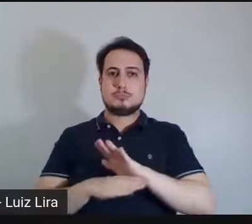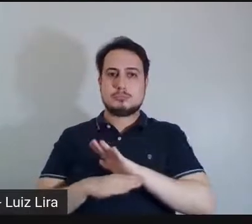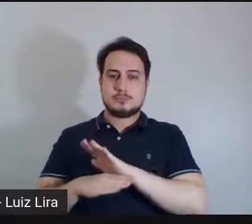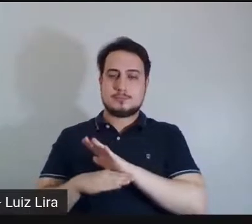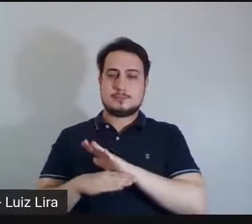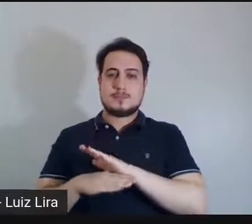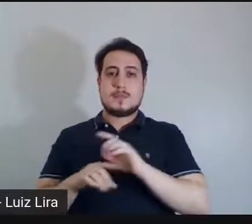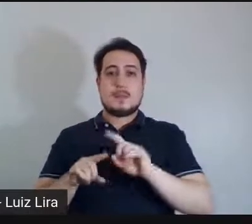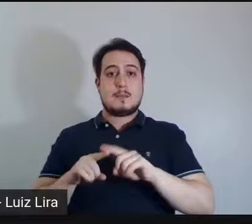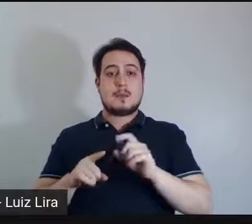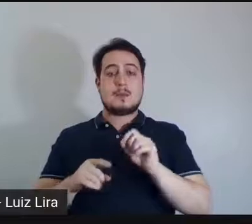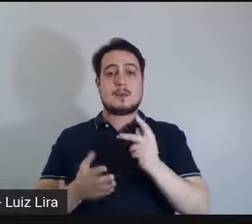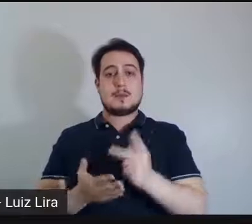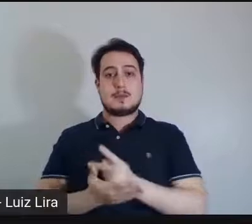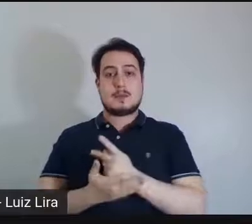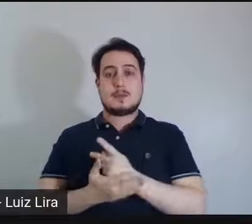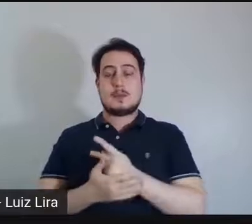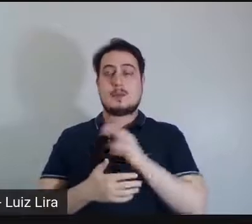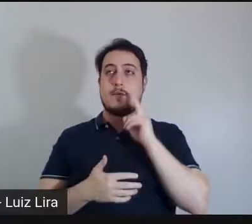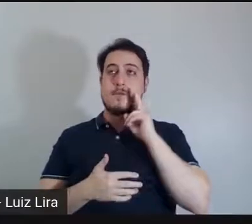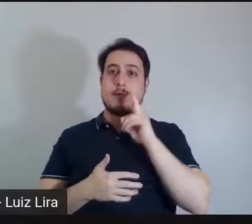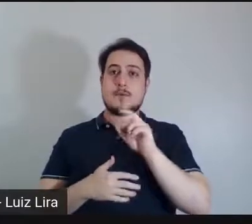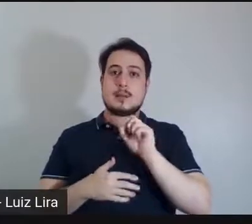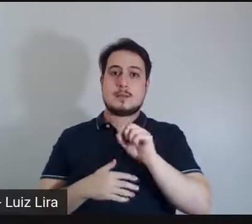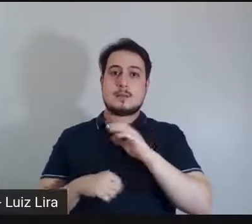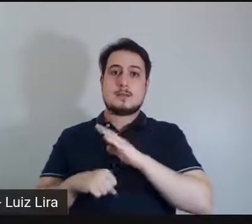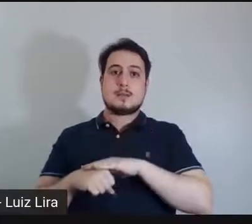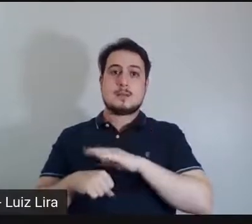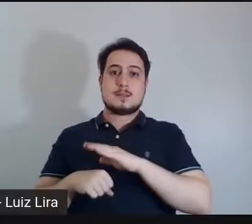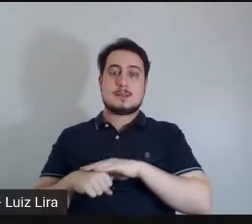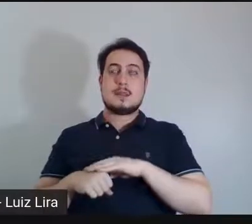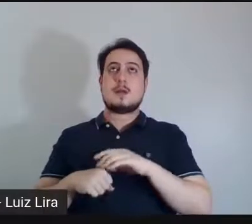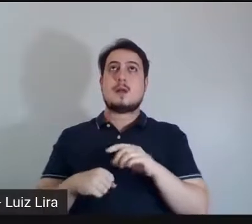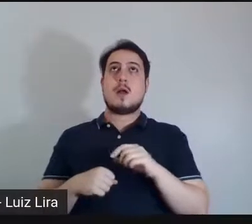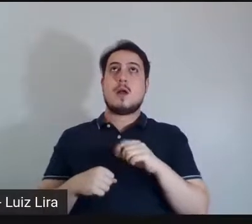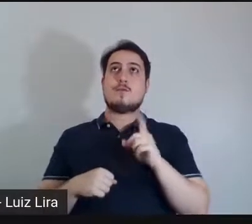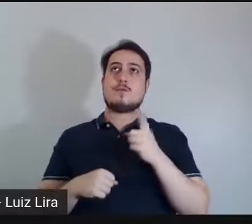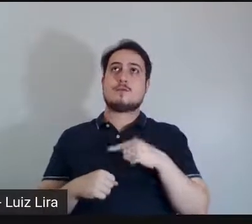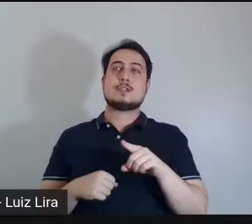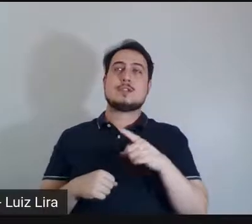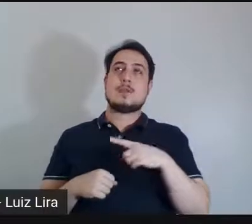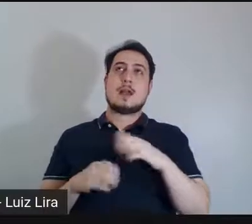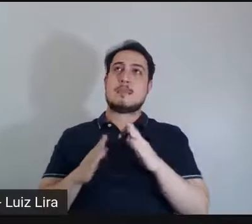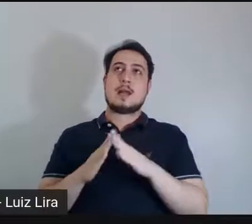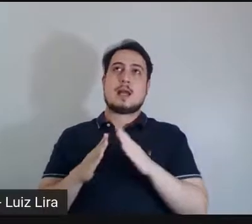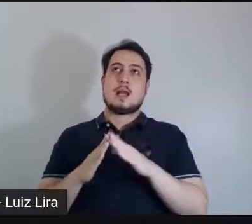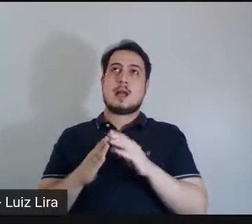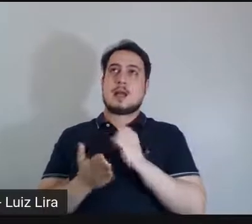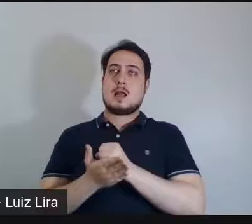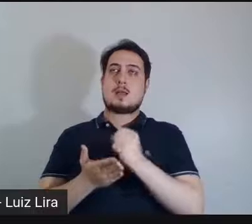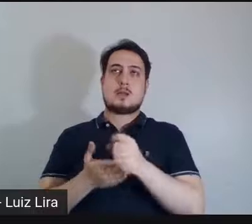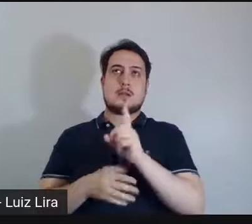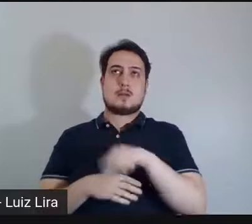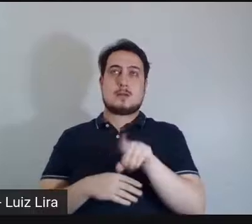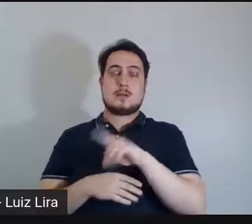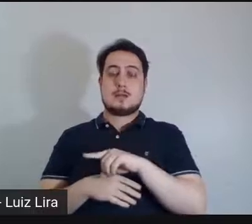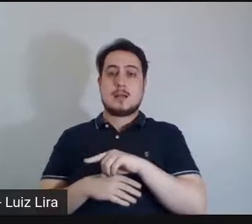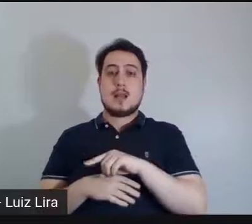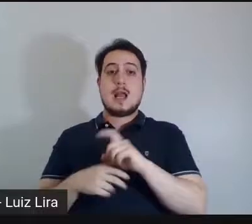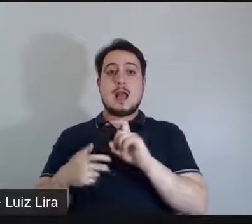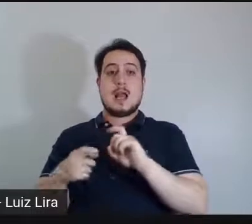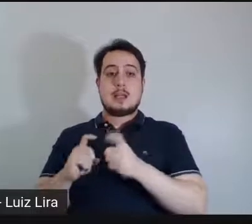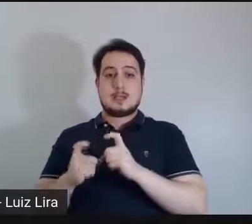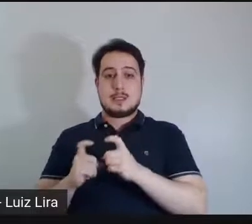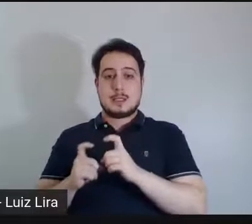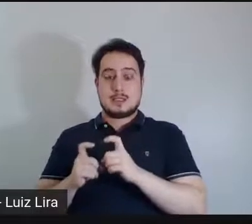o que aconteceu? A gente se deparou com uma situação que não era assim, olha, você mande para casa e arrume o contrato. Não, a alta administração tinha que decidir o